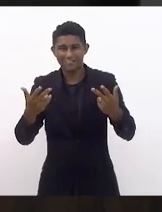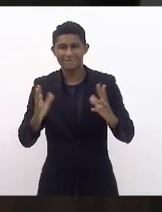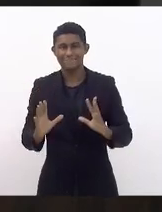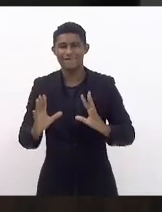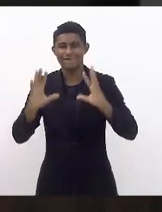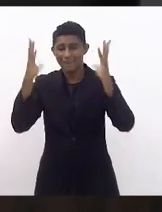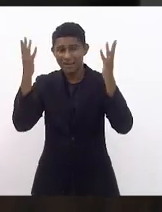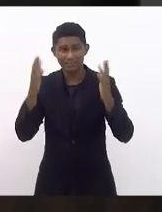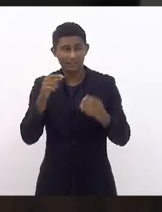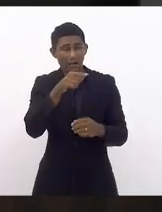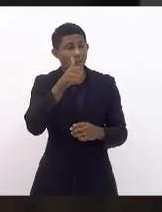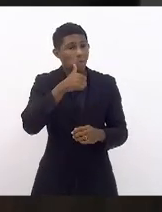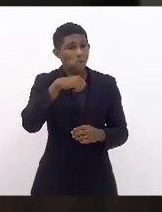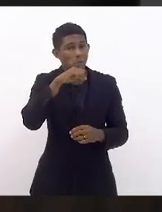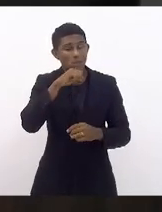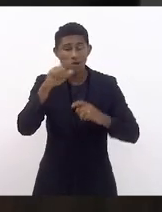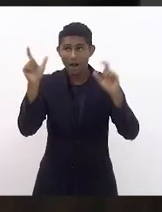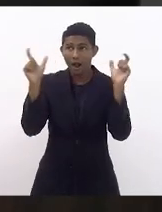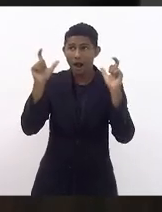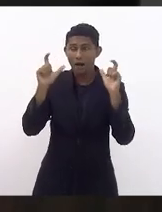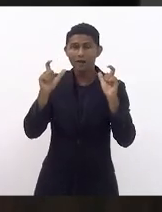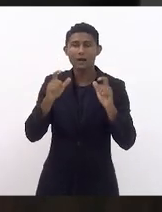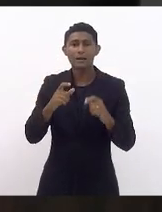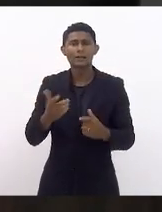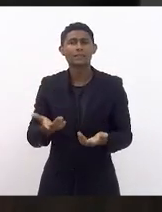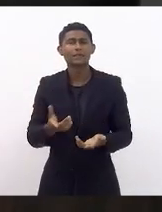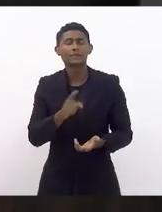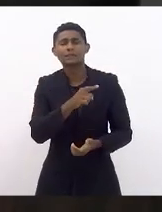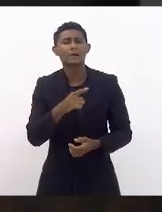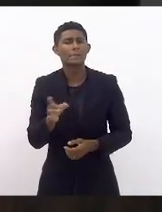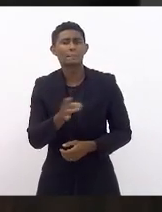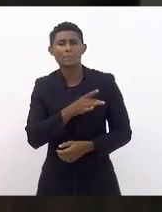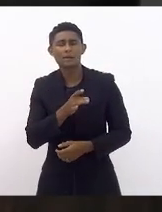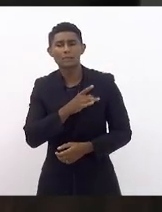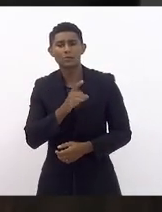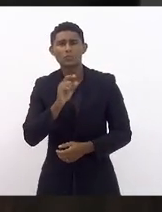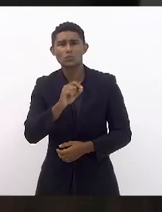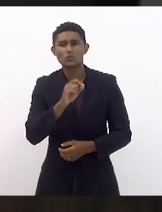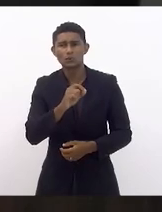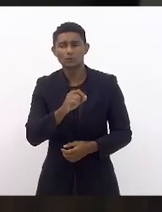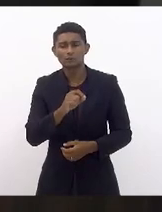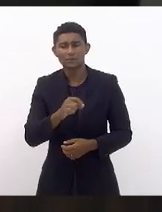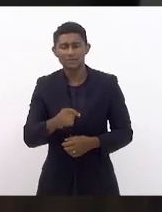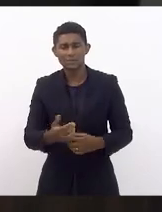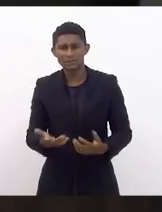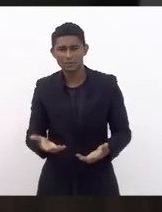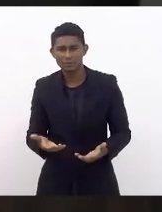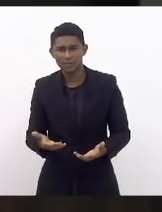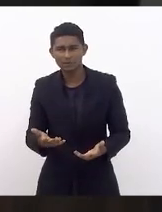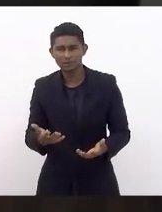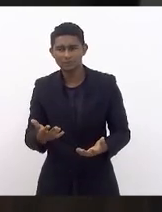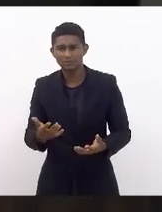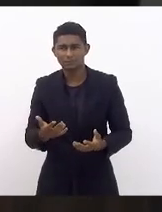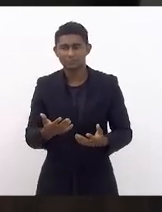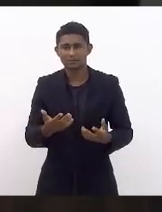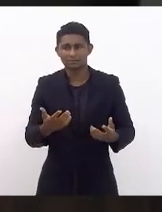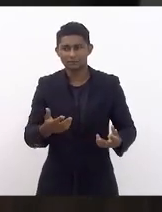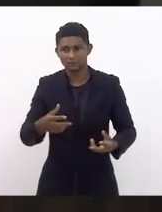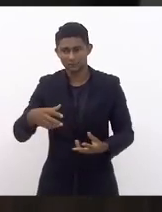balão caísse em sua casa, pois tinha medo de que um incêndio destruísse tudo o que possuía na